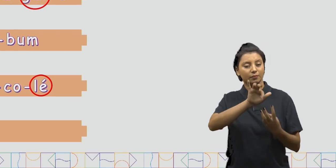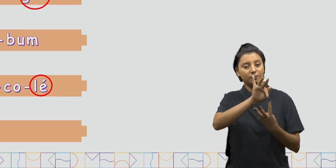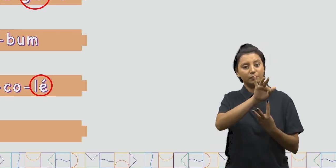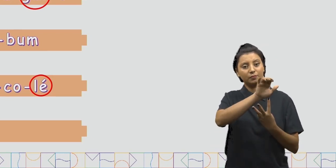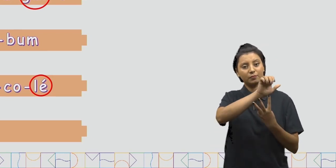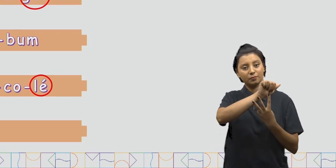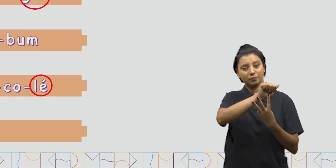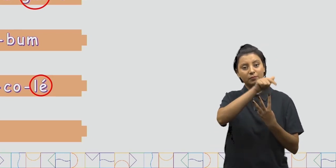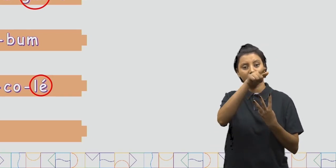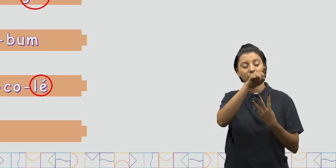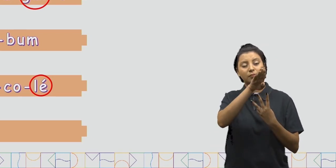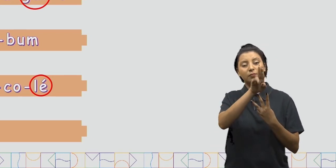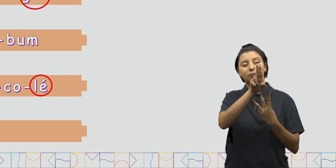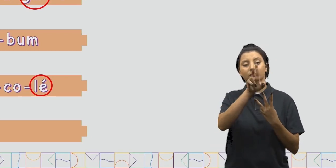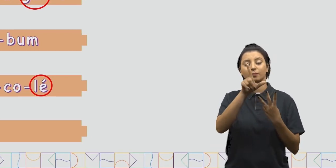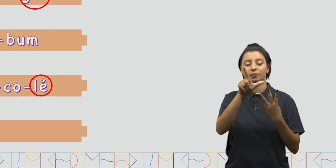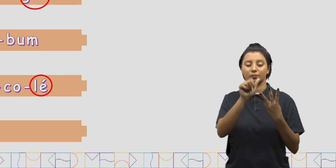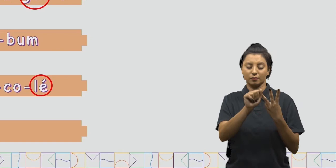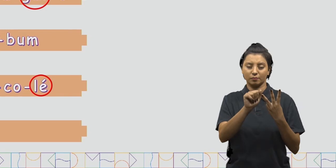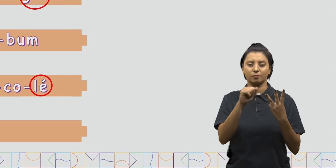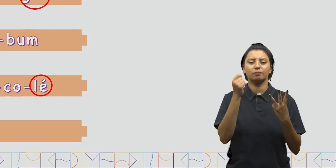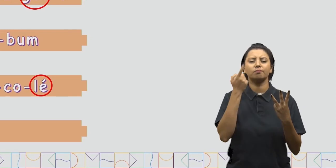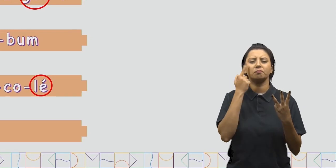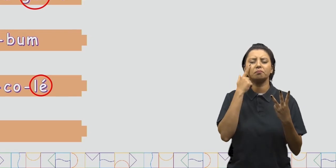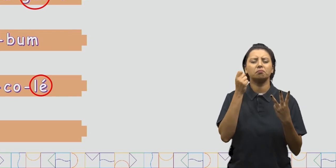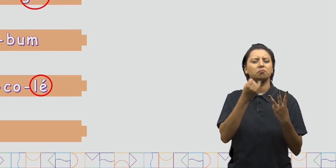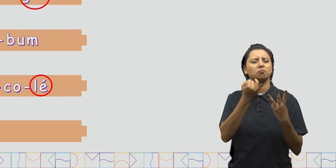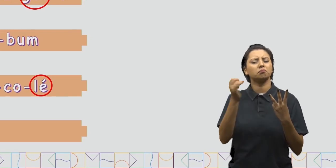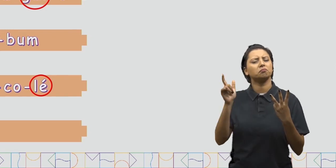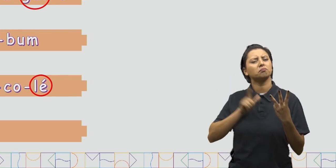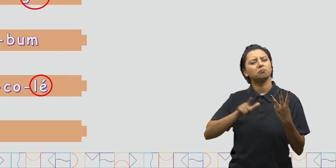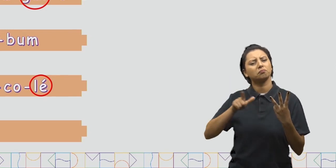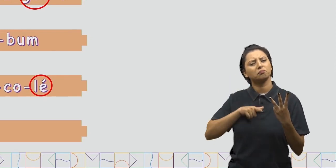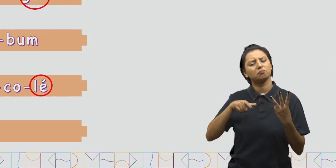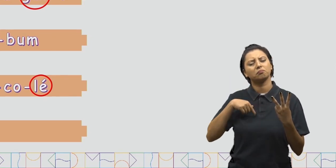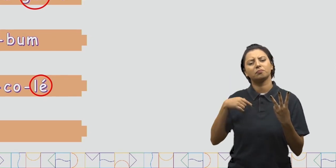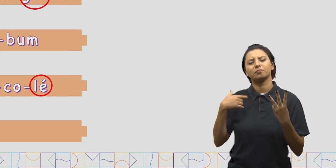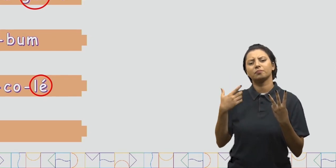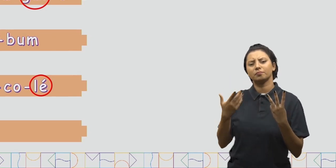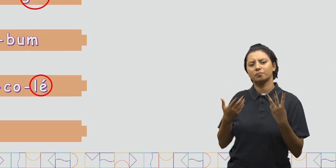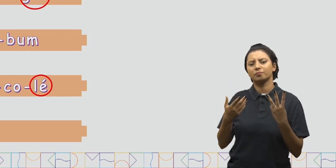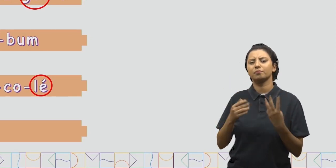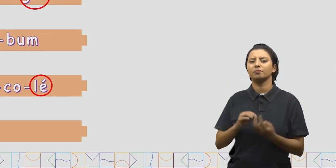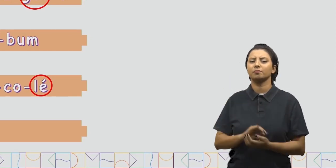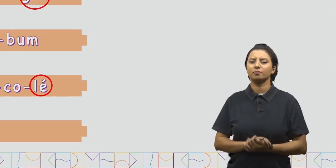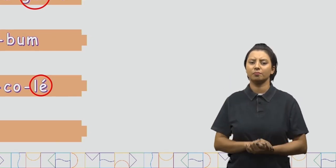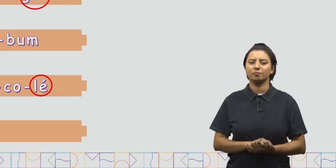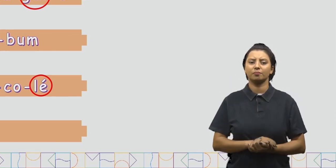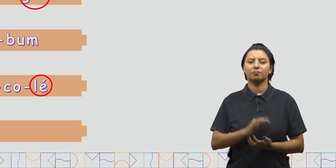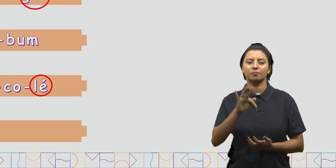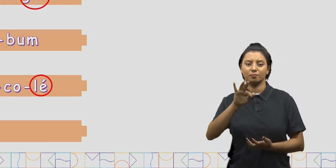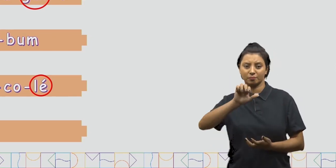palavra fábula. Vamos bater palmas para verificar quantas sílabas temos nessa palavra.